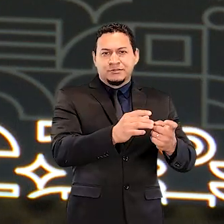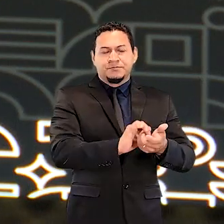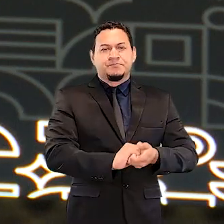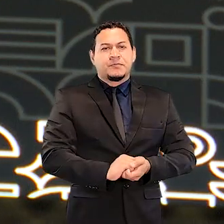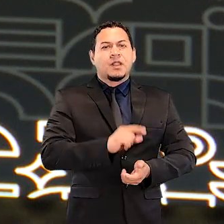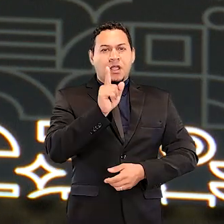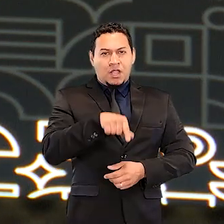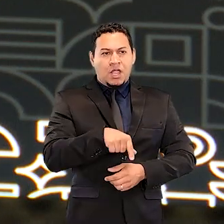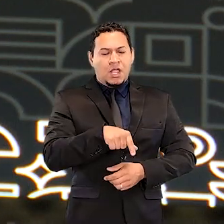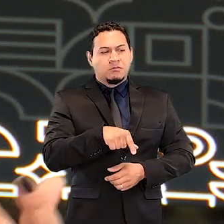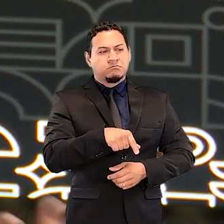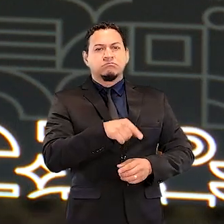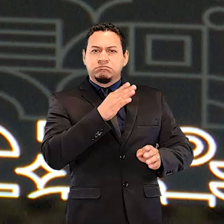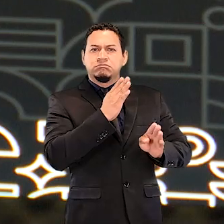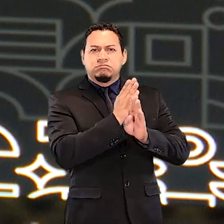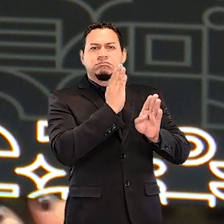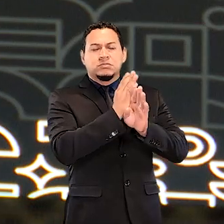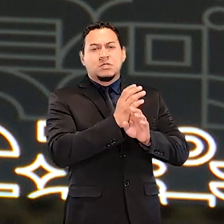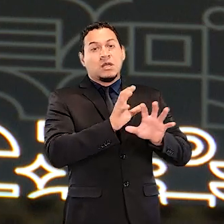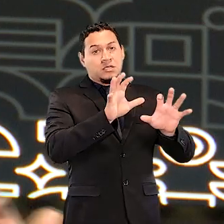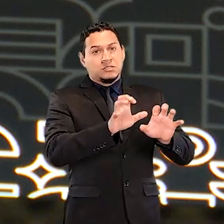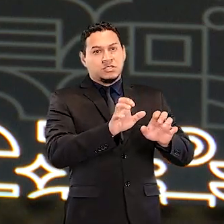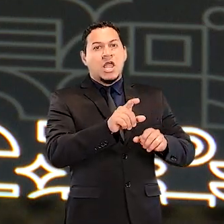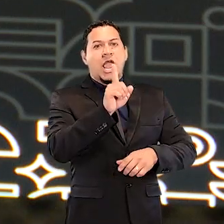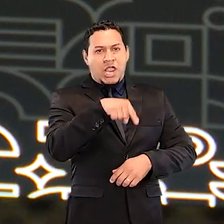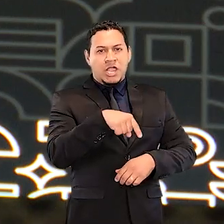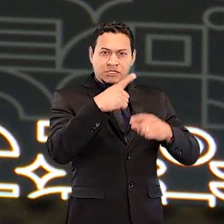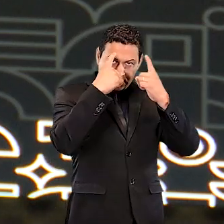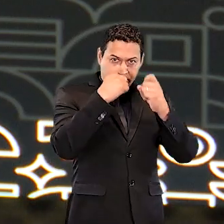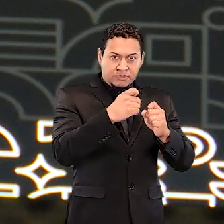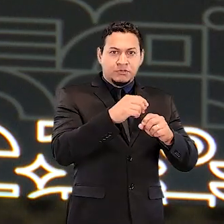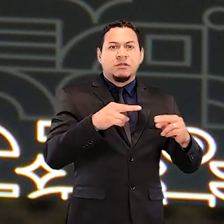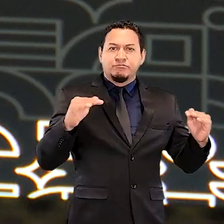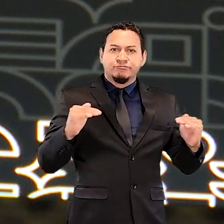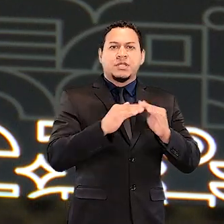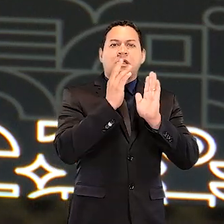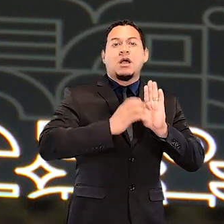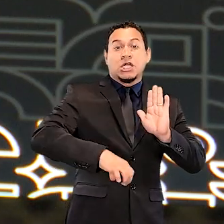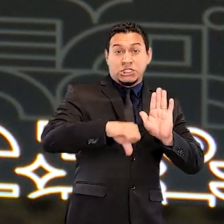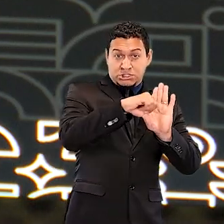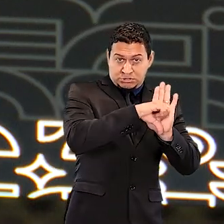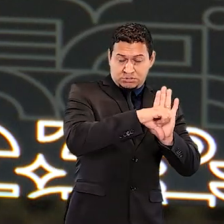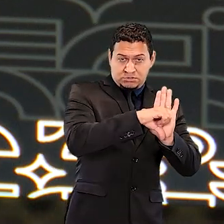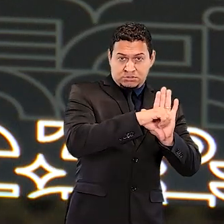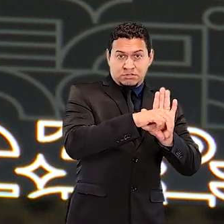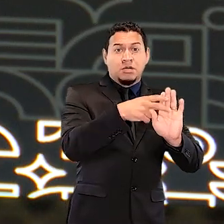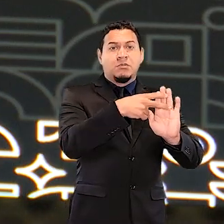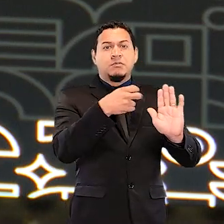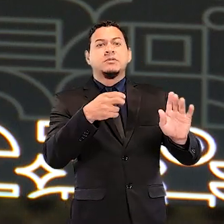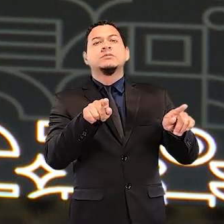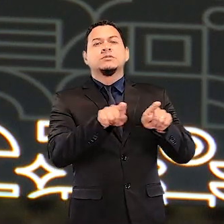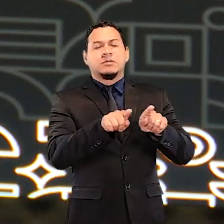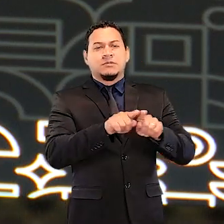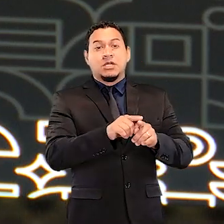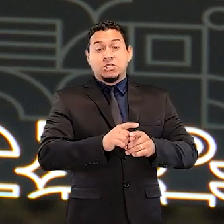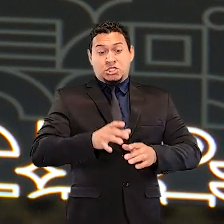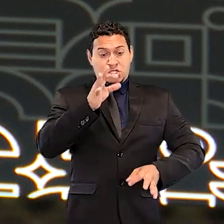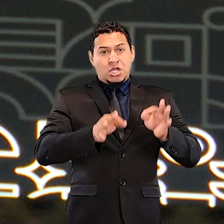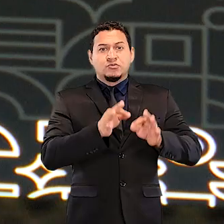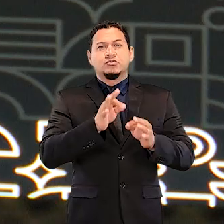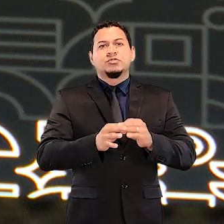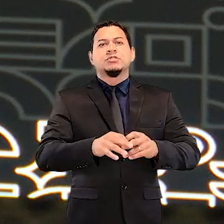são consideradas, assim, violências e crimes também, que a justiça é o